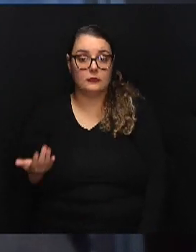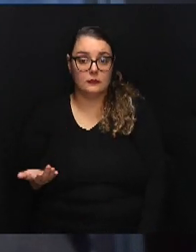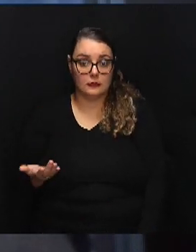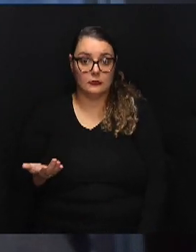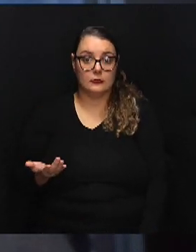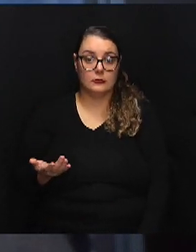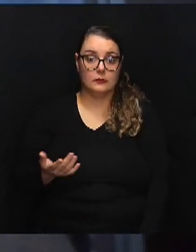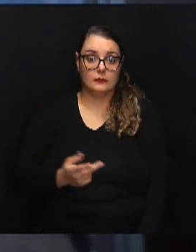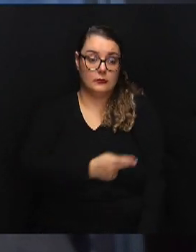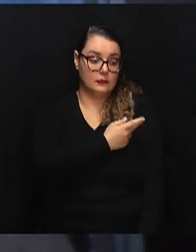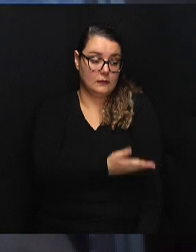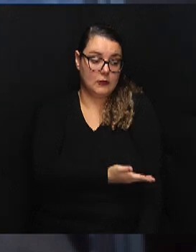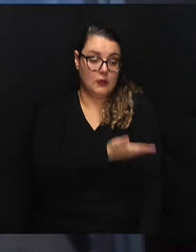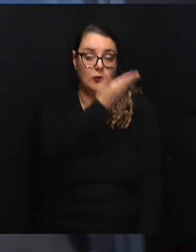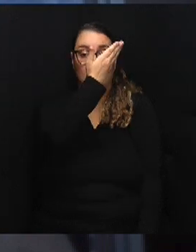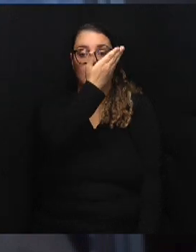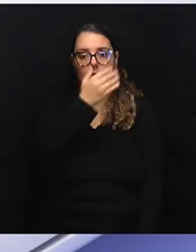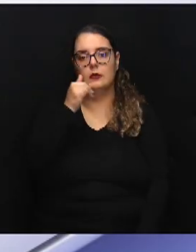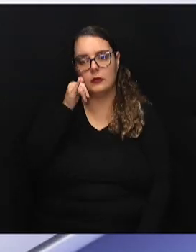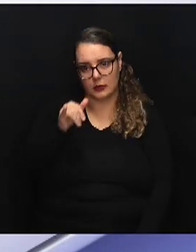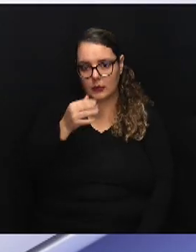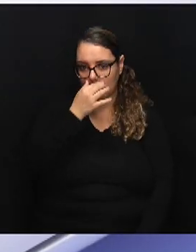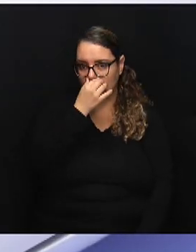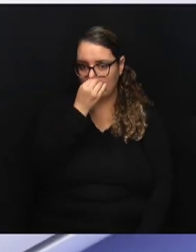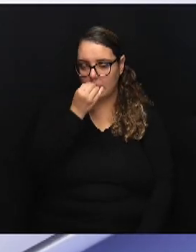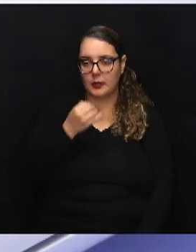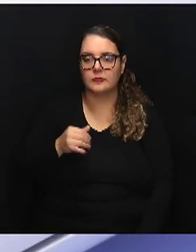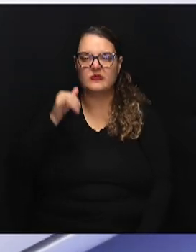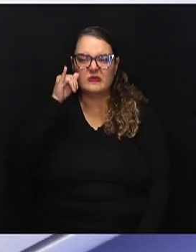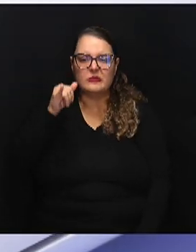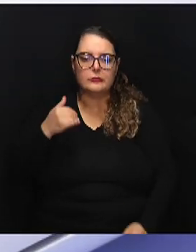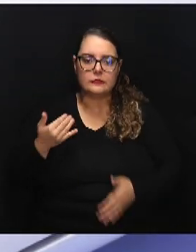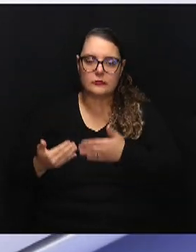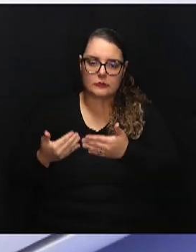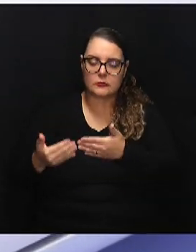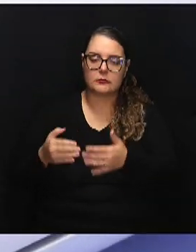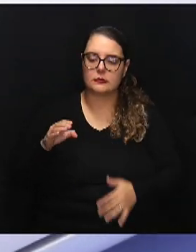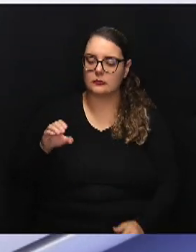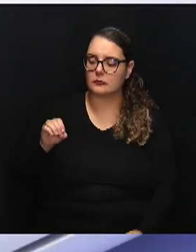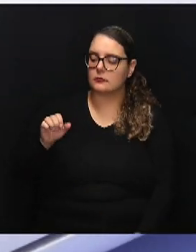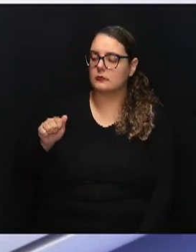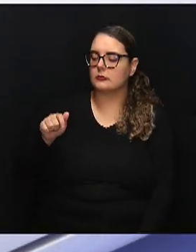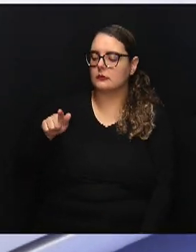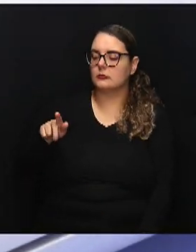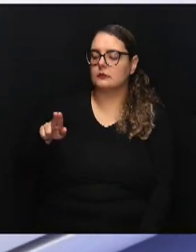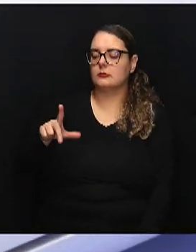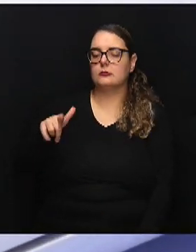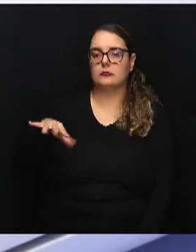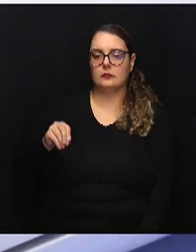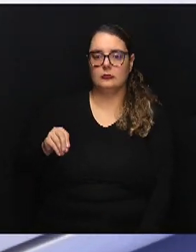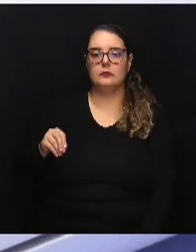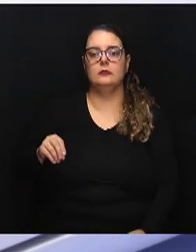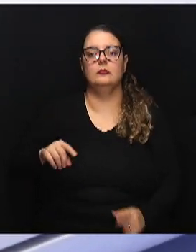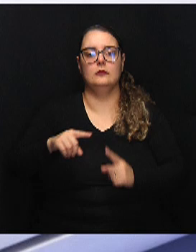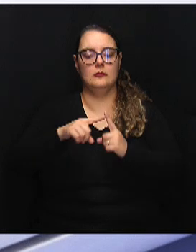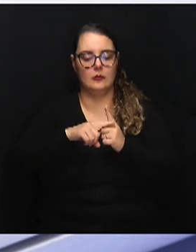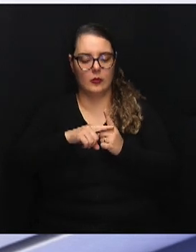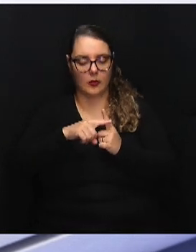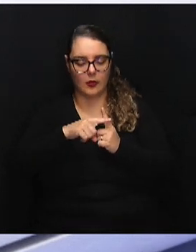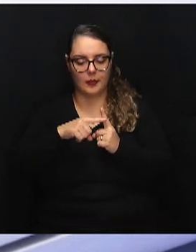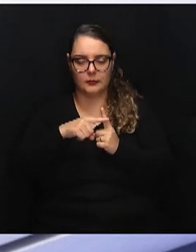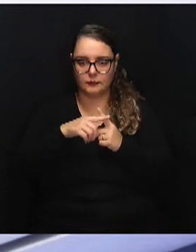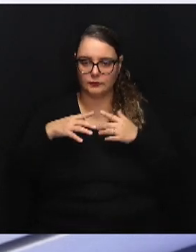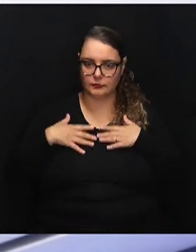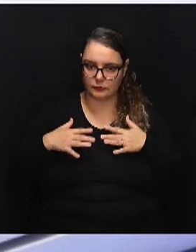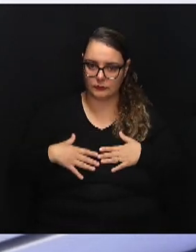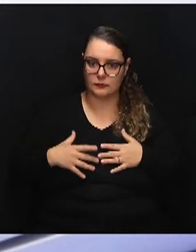pressão se eleve demais, né, e evitar esse processo de coagulação. Então, manter a temperatura corporal